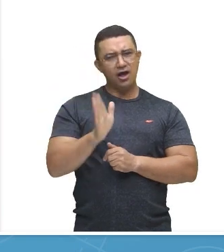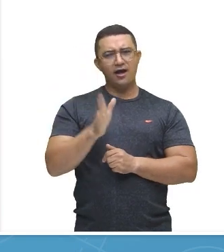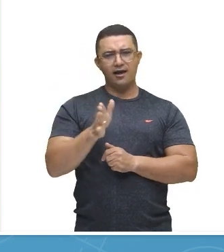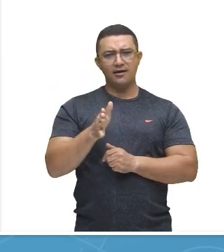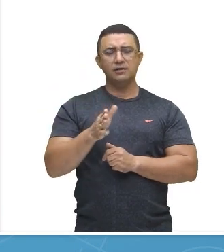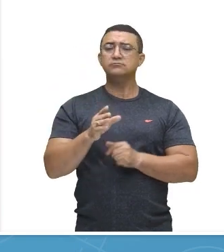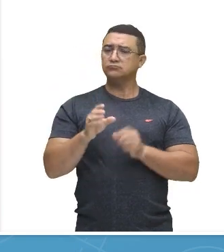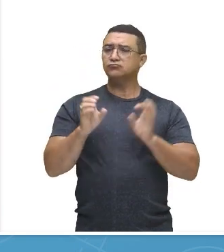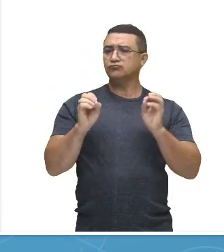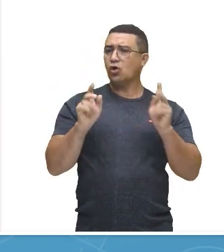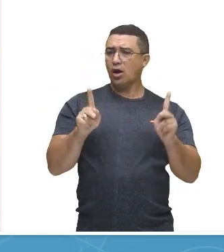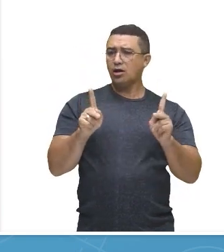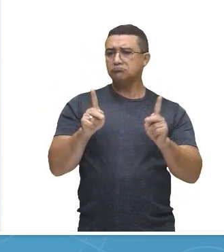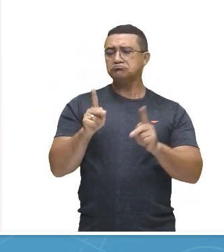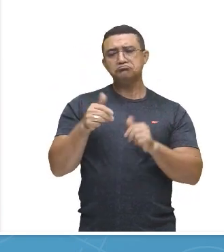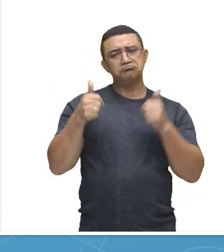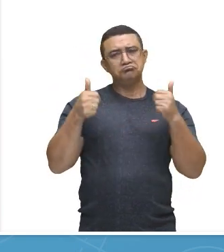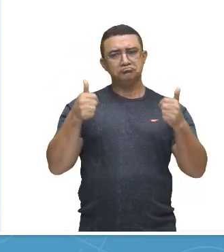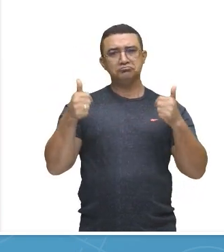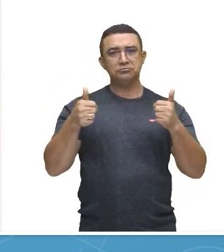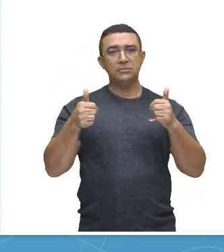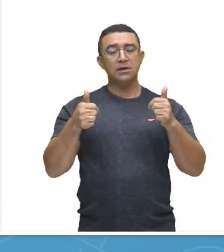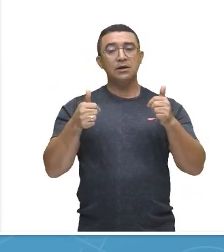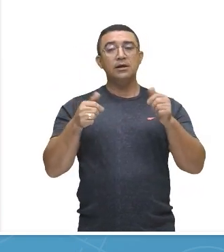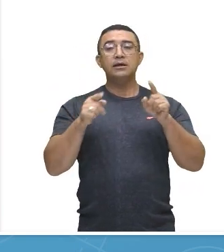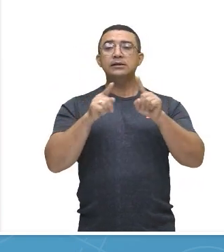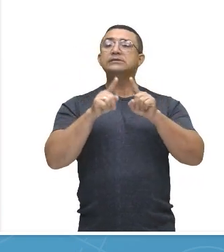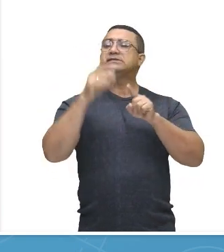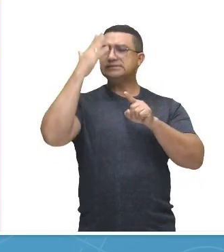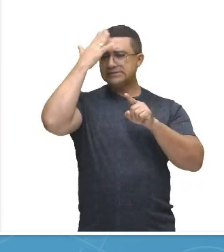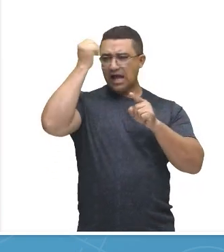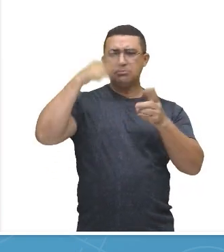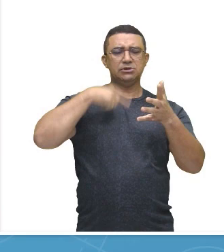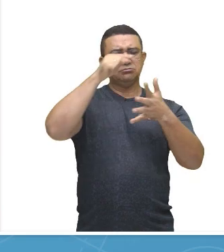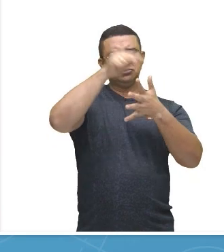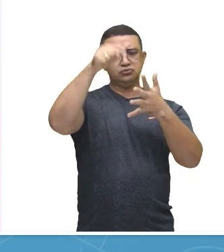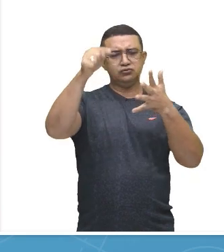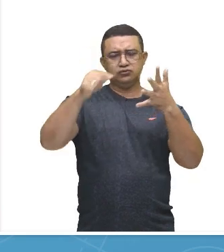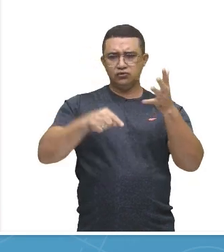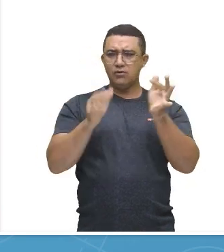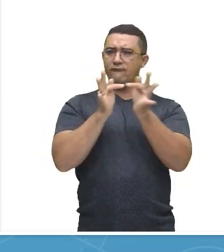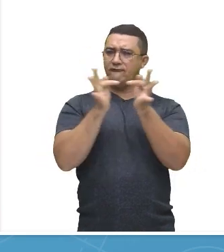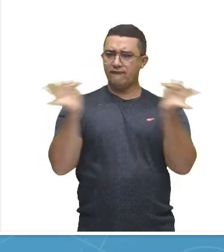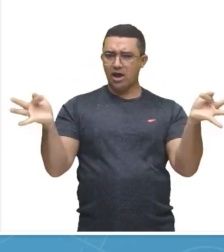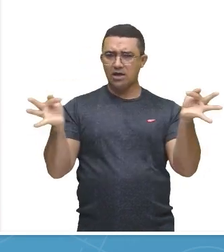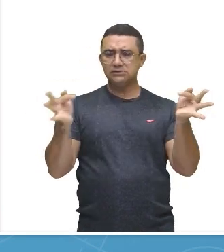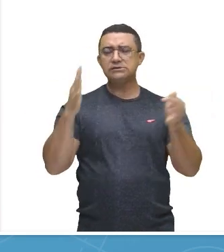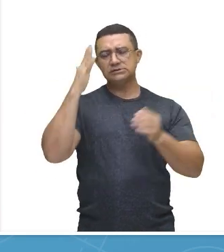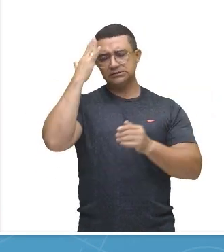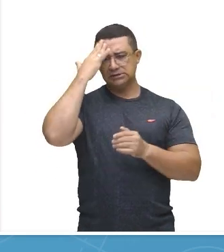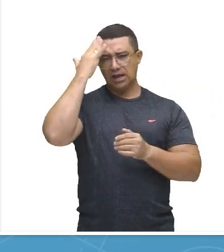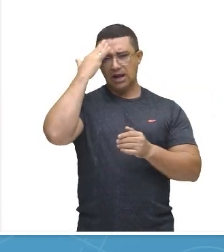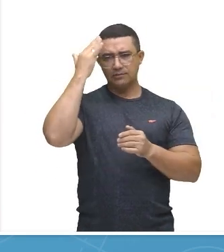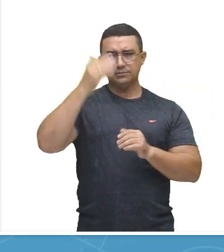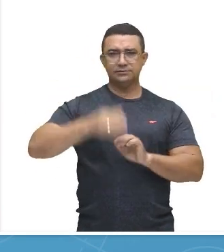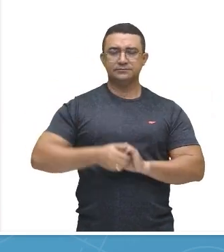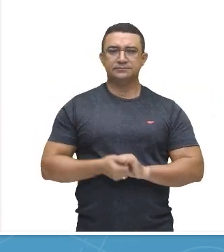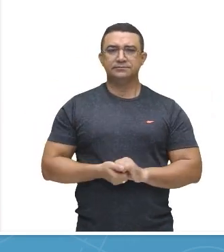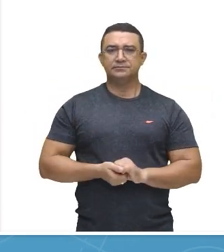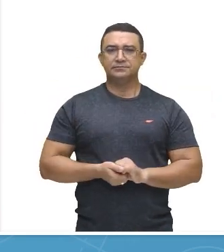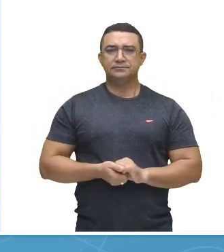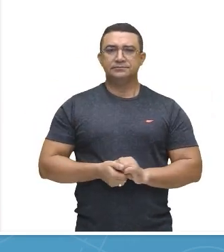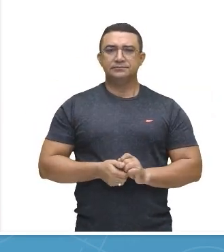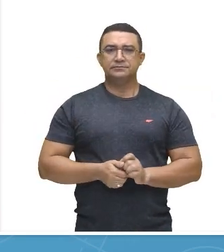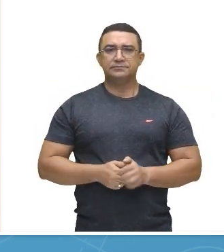Ótimo! Você já sabe também que ela pode ser declarativa, interrogativa, exclamativa. Exclamativa é um estado da pessoa